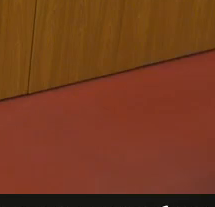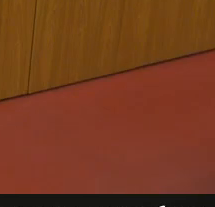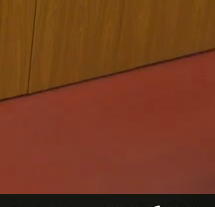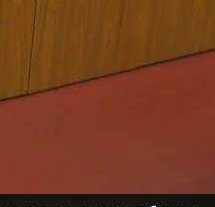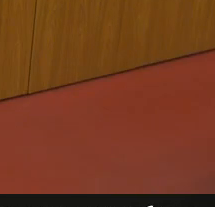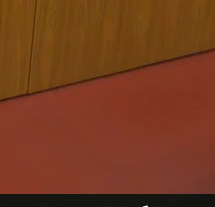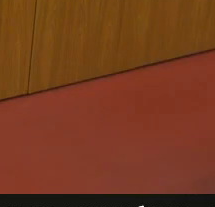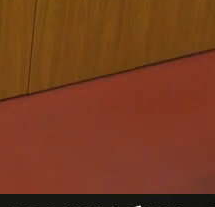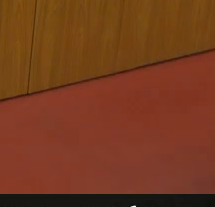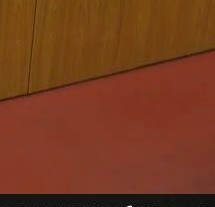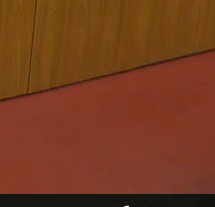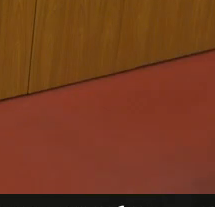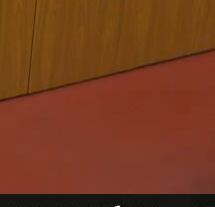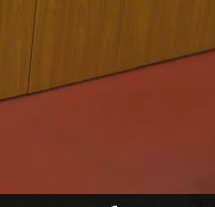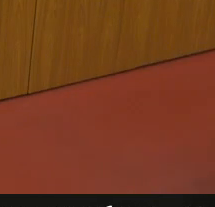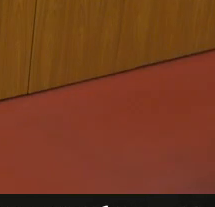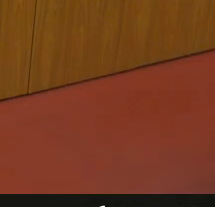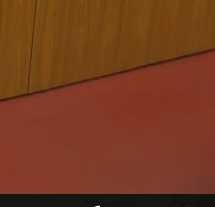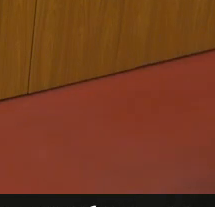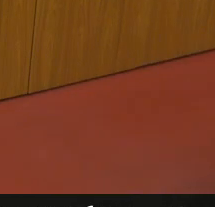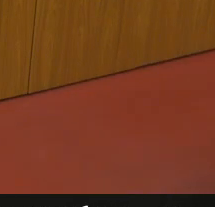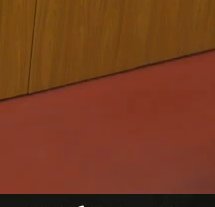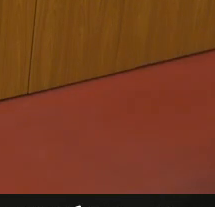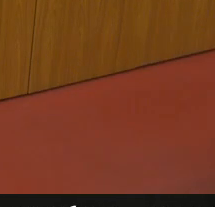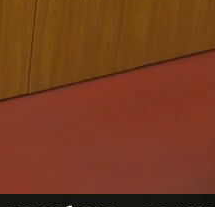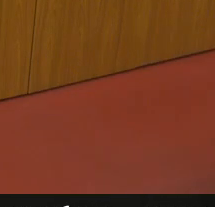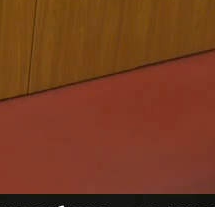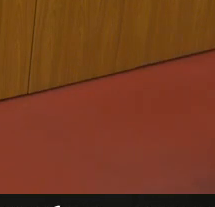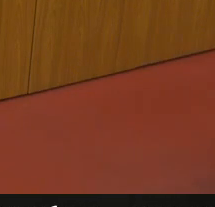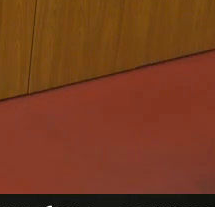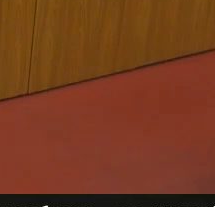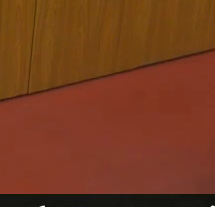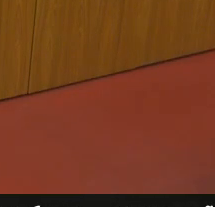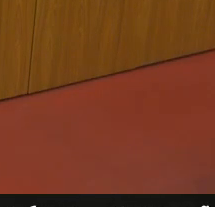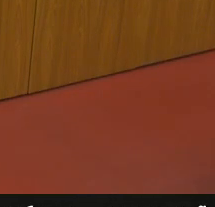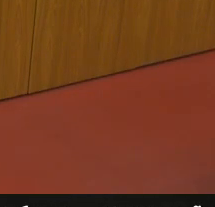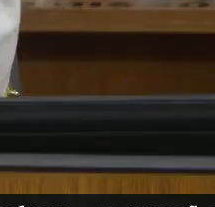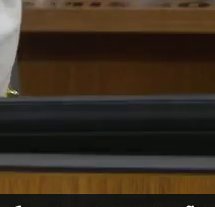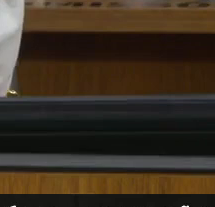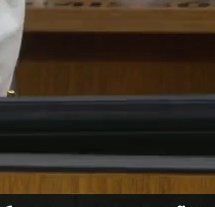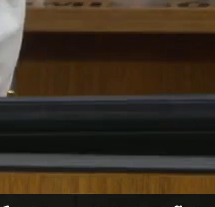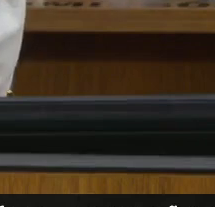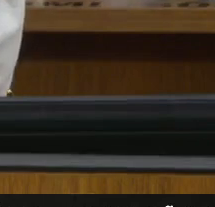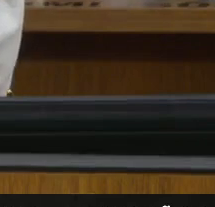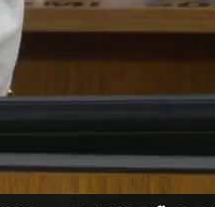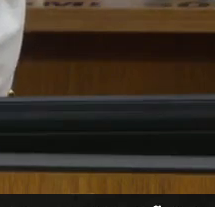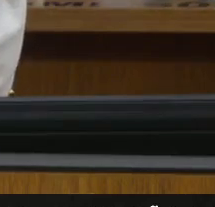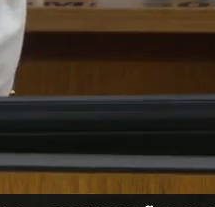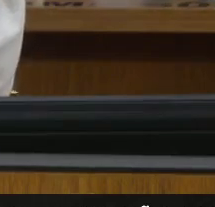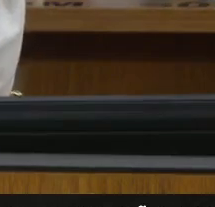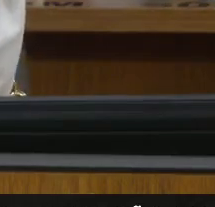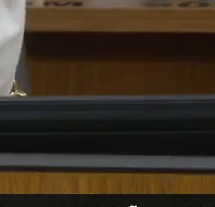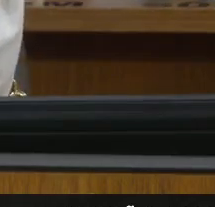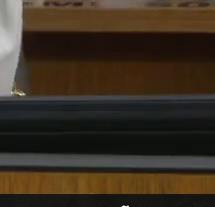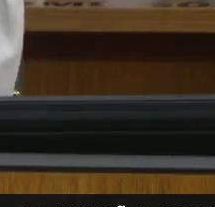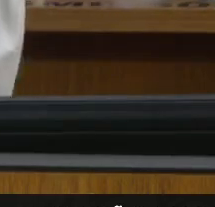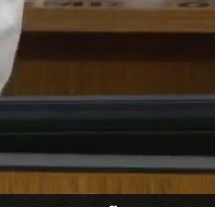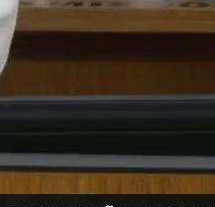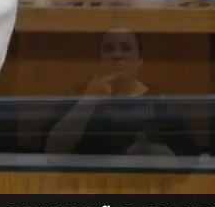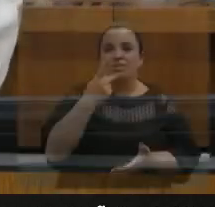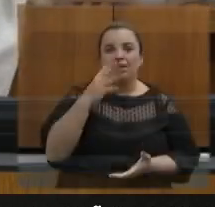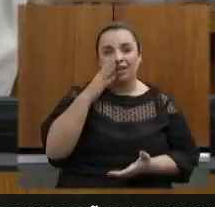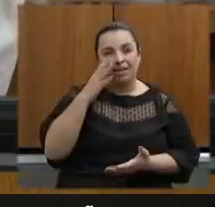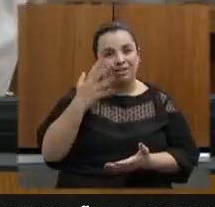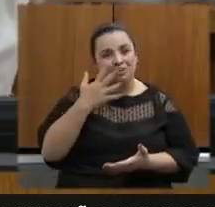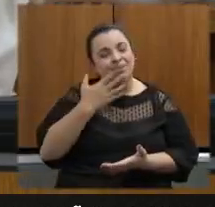meu querido Deputado João Leite e queria começar falando que a admiração o carinho eles